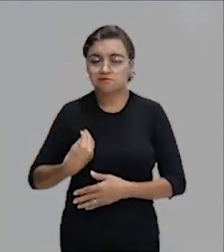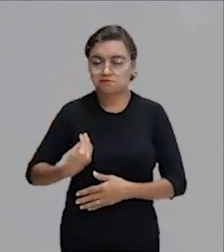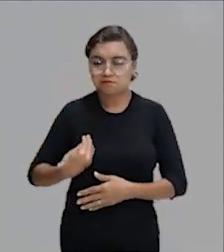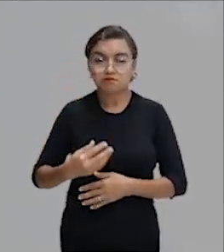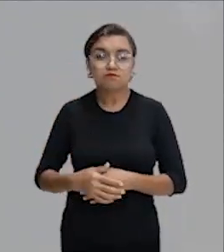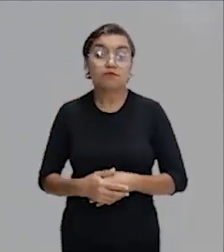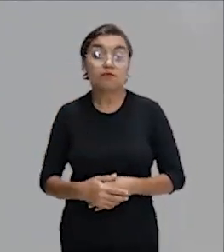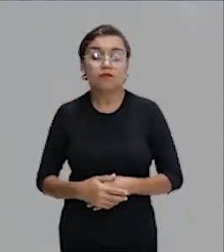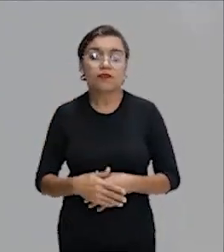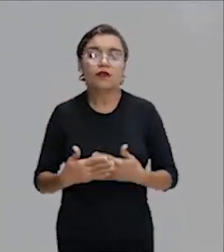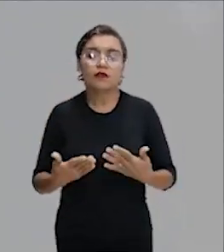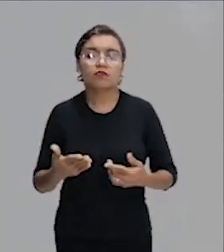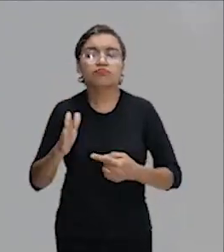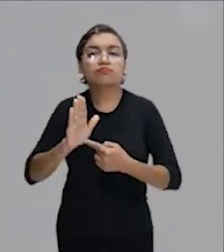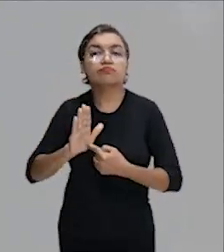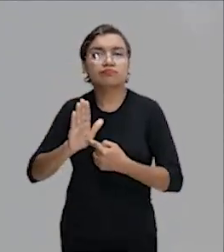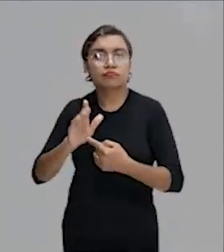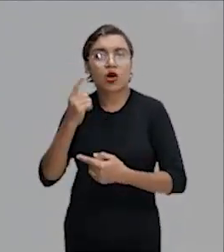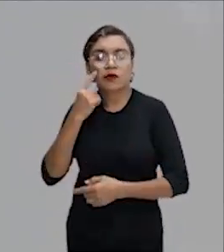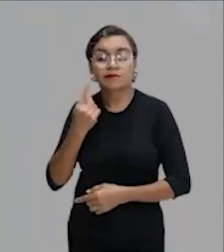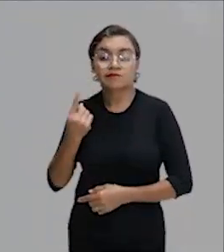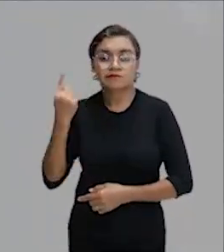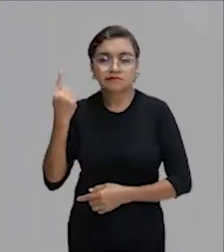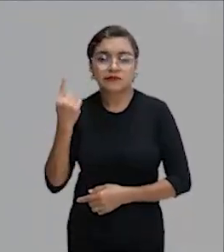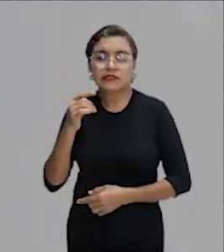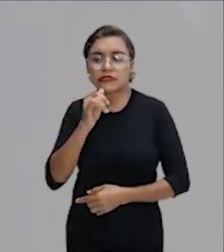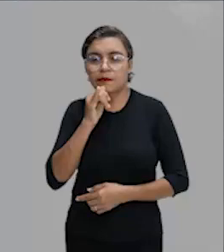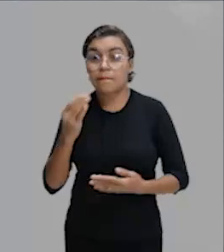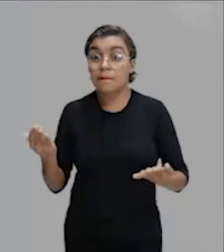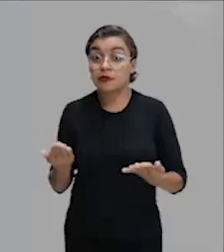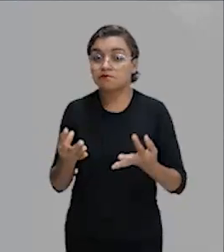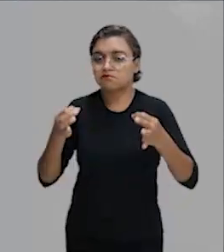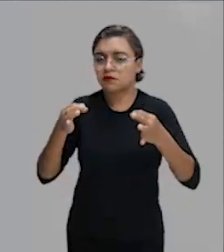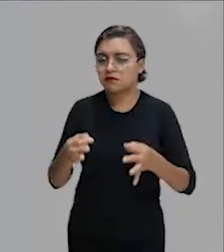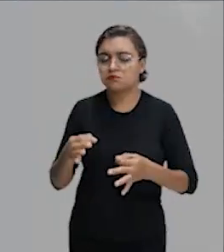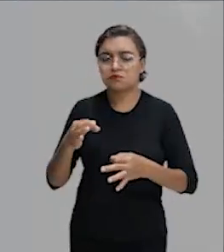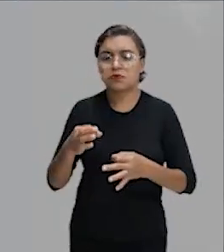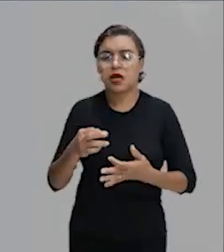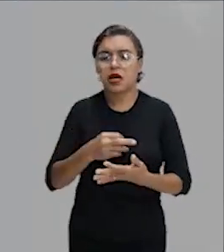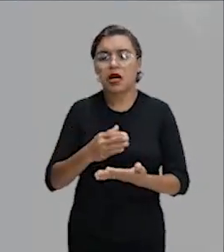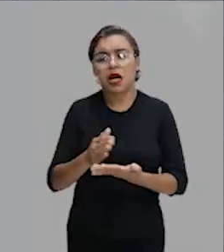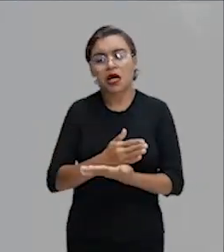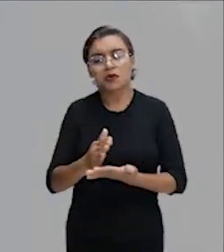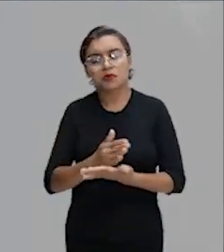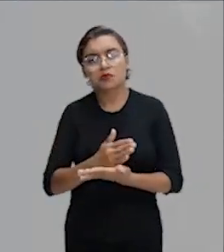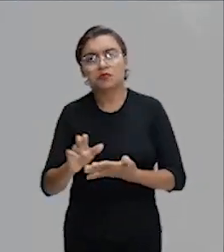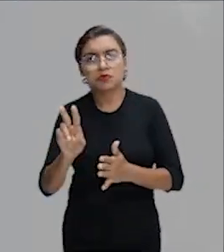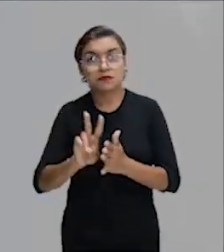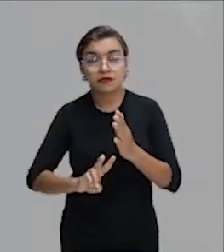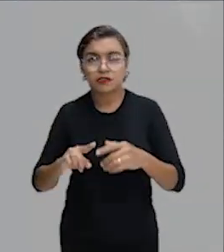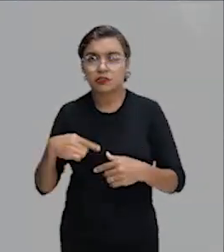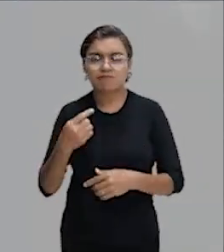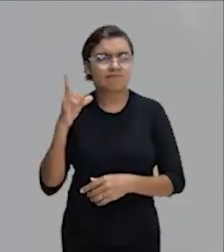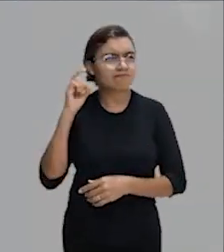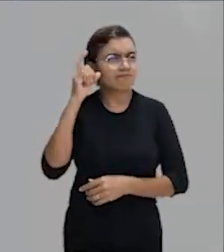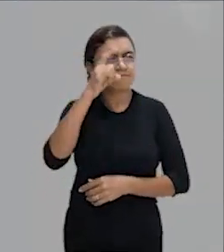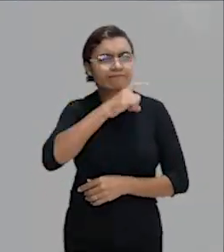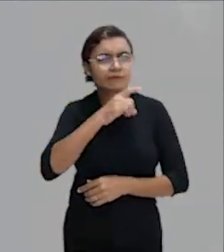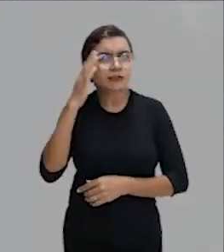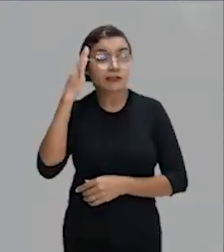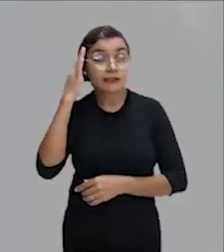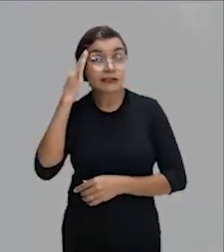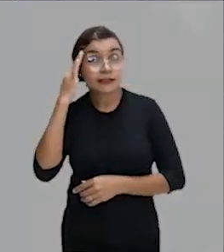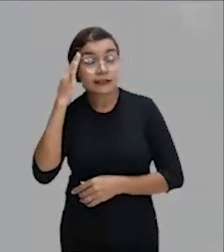uma representação, porque quando nós falamos de presente perfeito, muitas vezes a gente tem dificuldade de associar isso com a